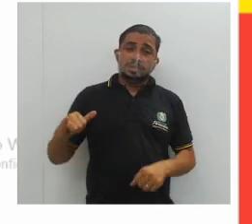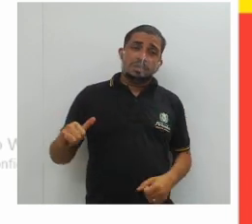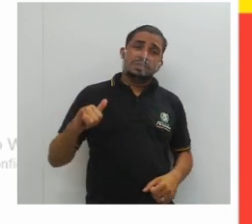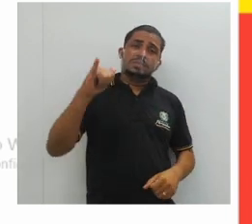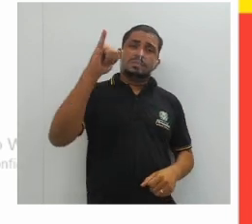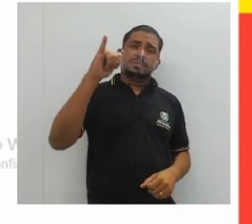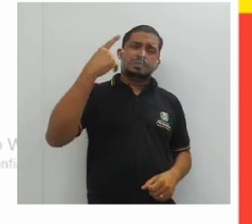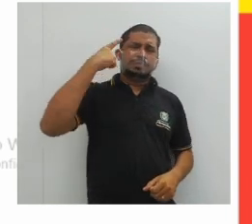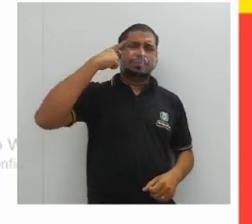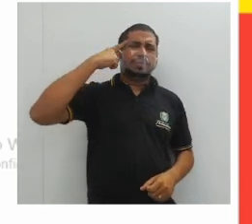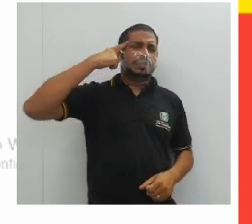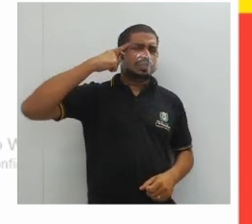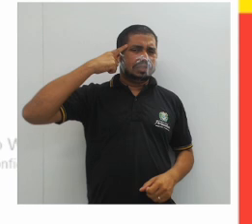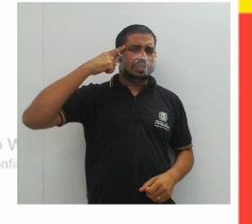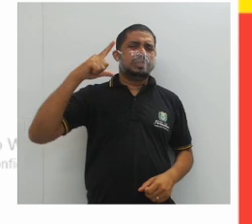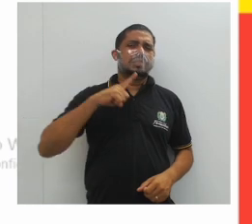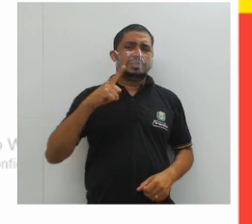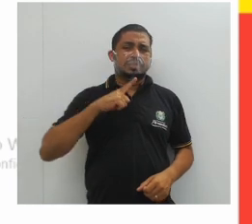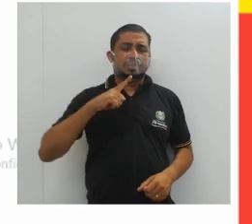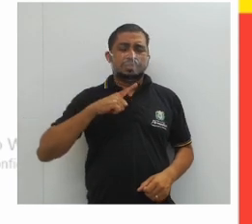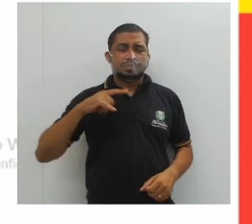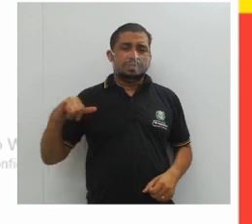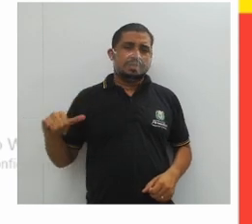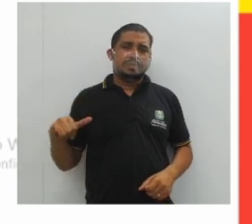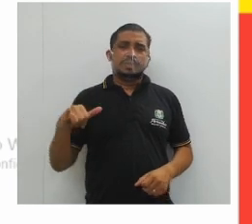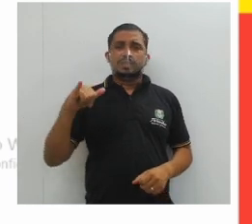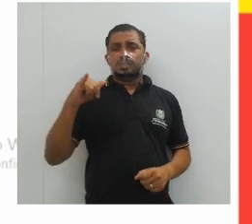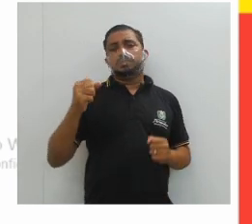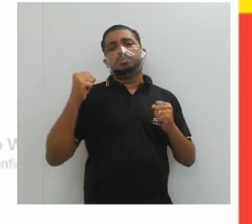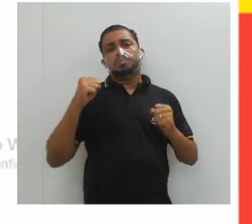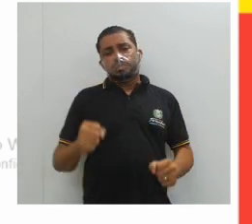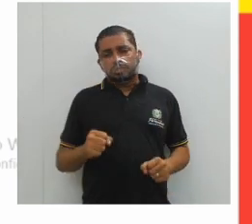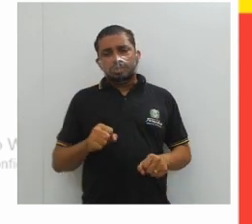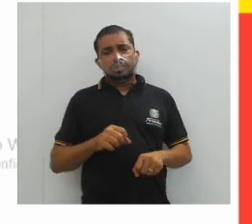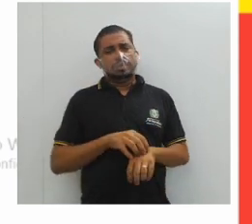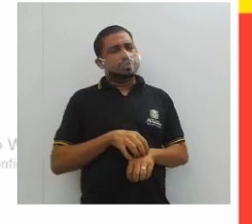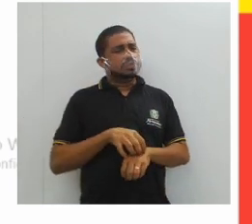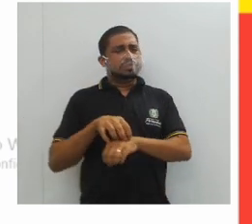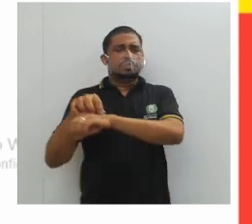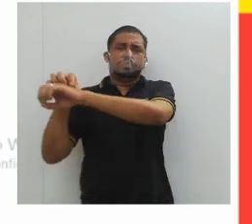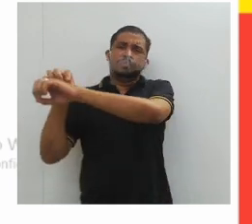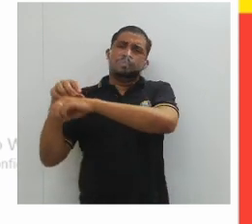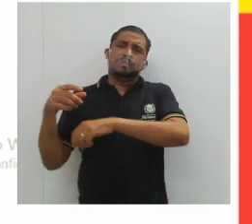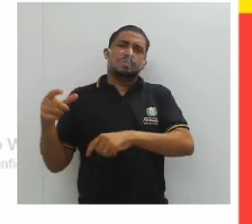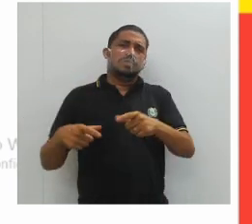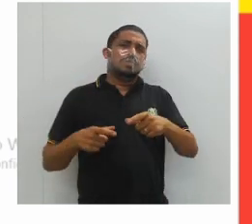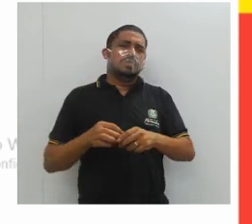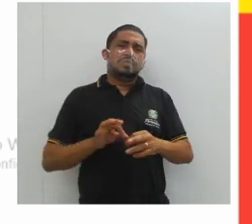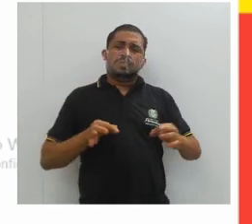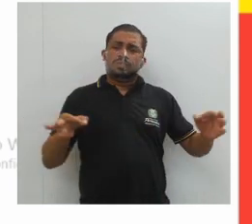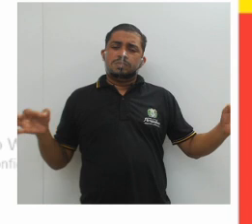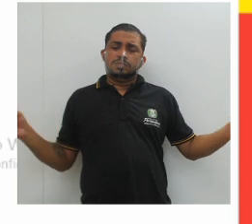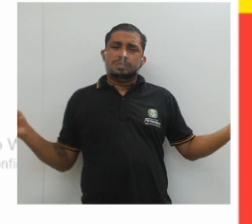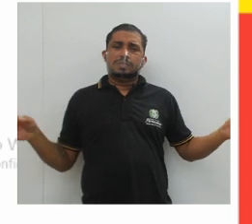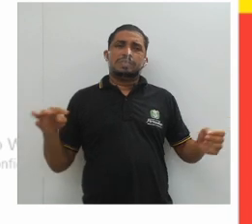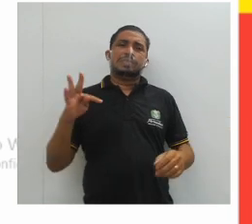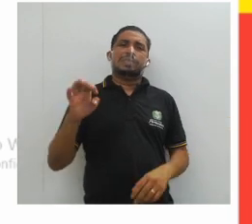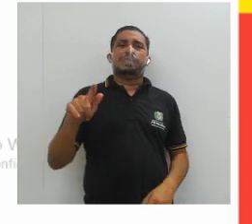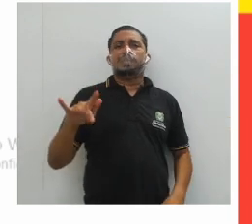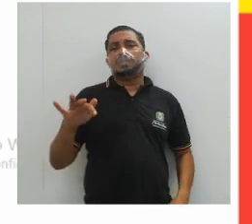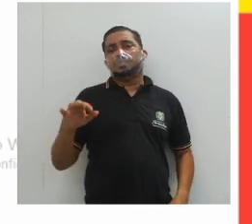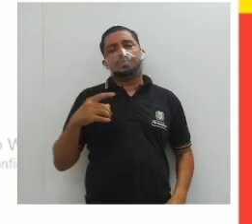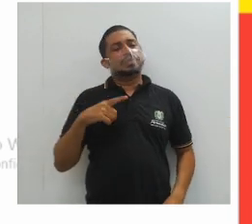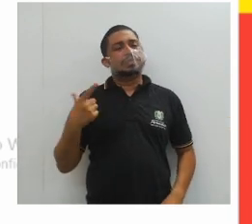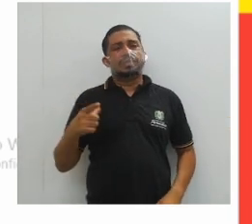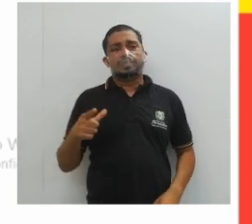avião. Imagina que a gente tem um avião e pode se deslocar por longas distâncias, né? Telégrafo, que não existe mais.